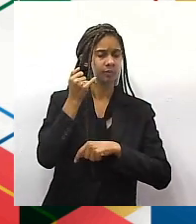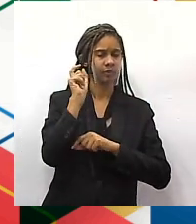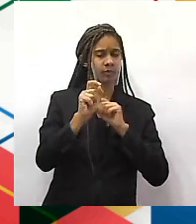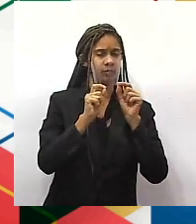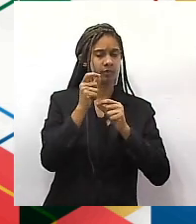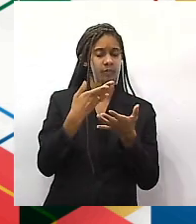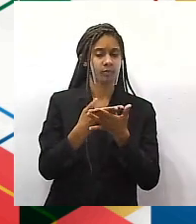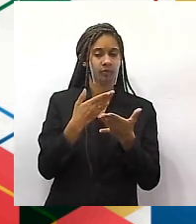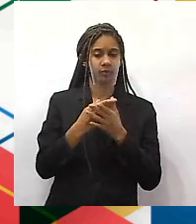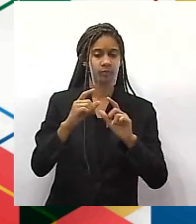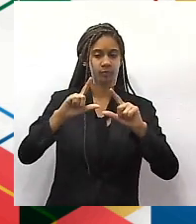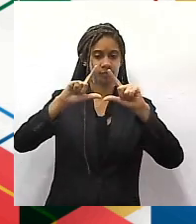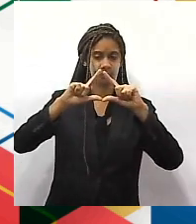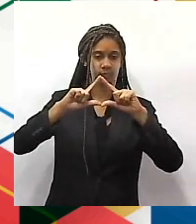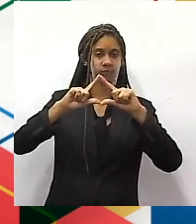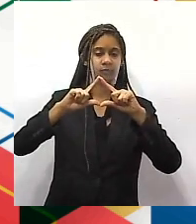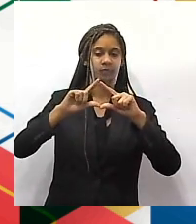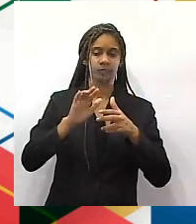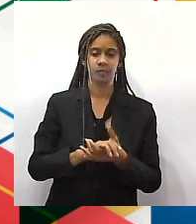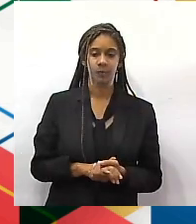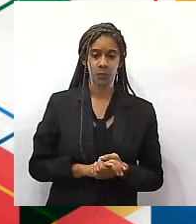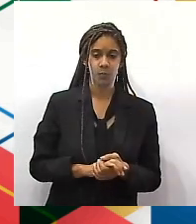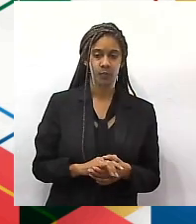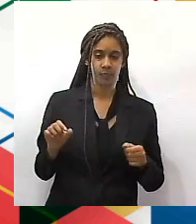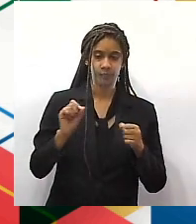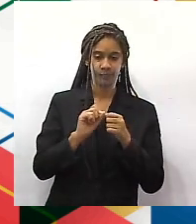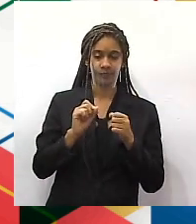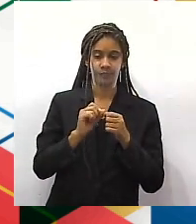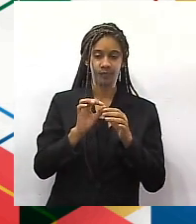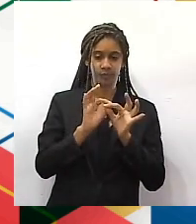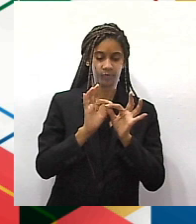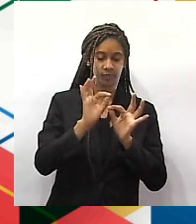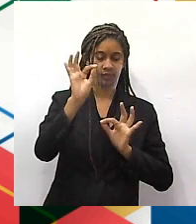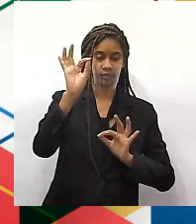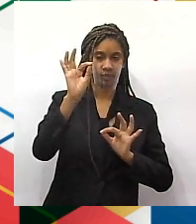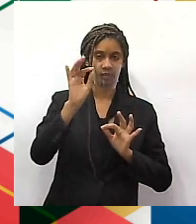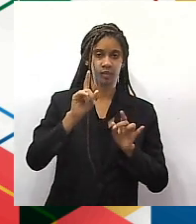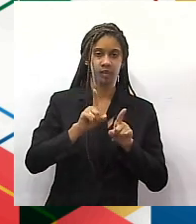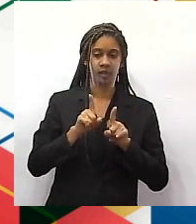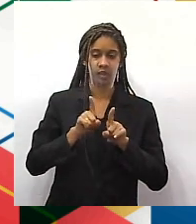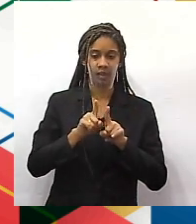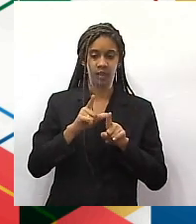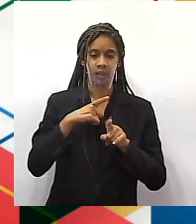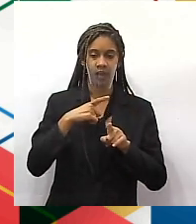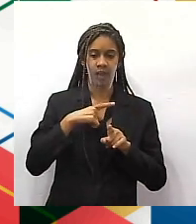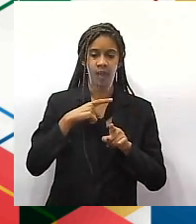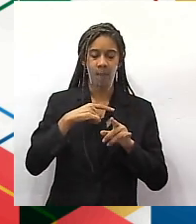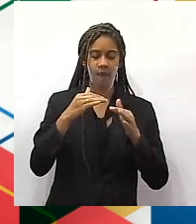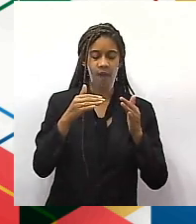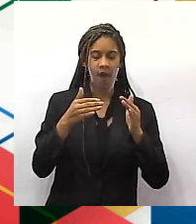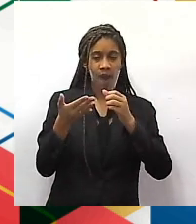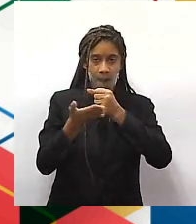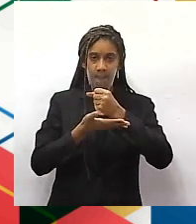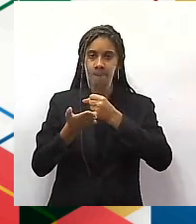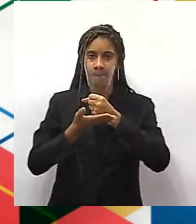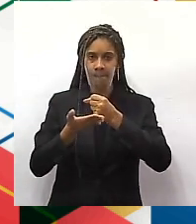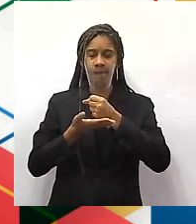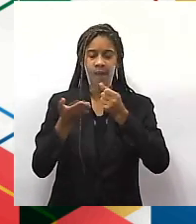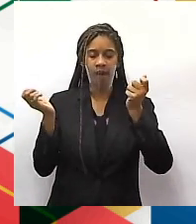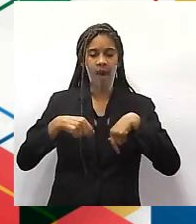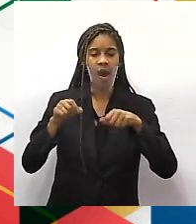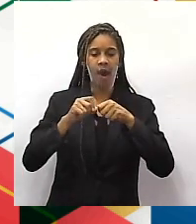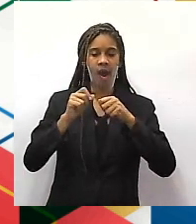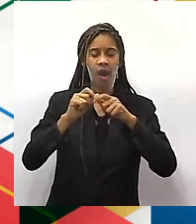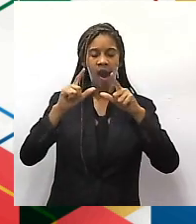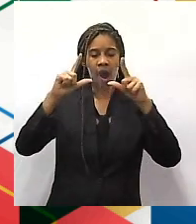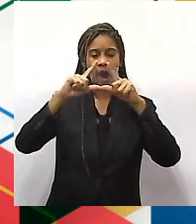de triângulos. Ao traçar uma reta paralela à base, é possível construir um